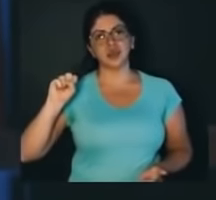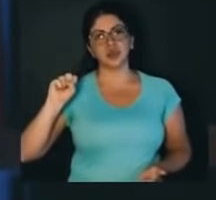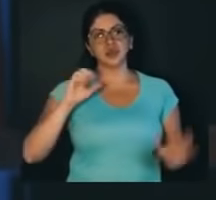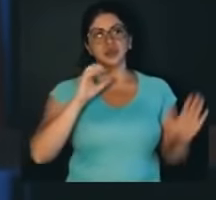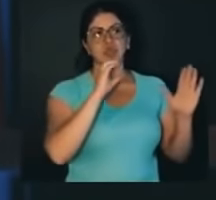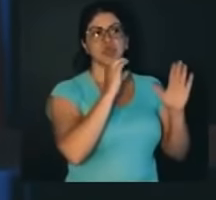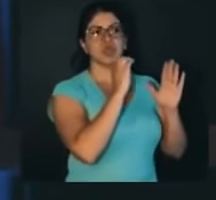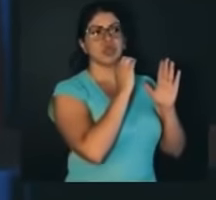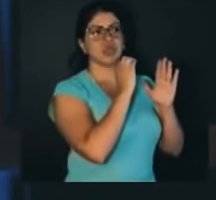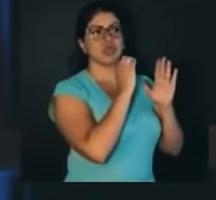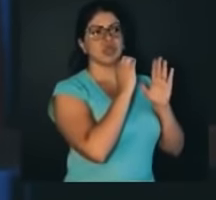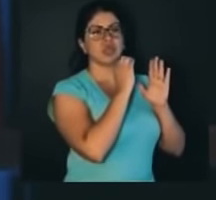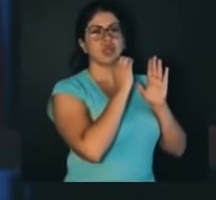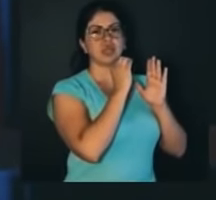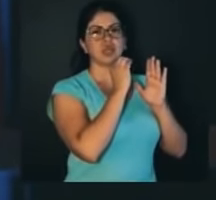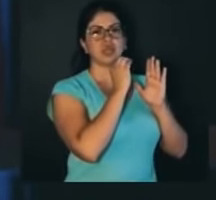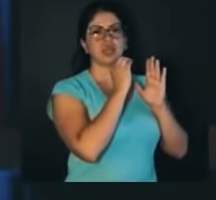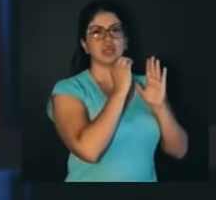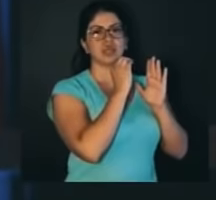verso 1.